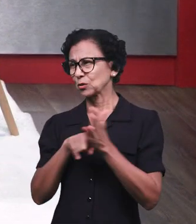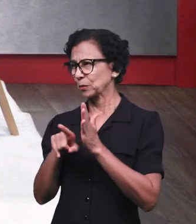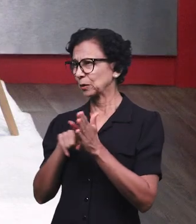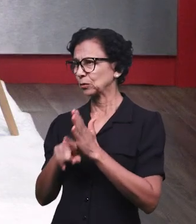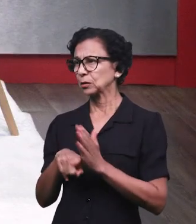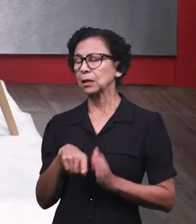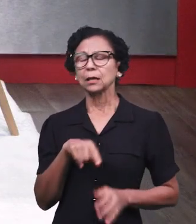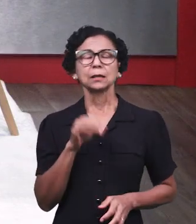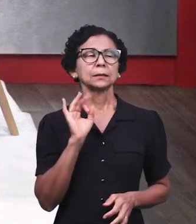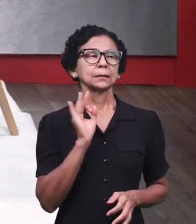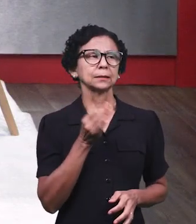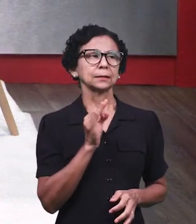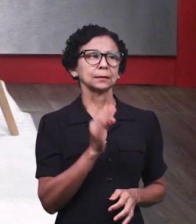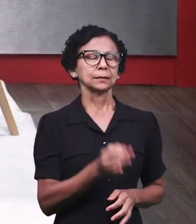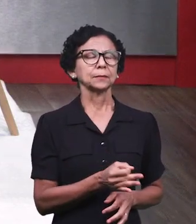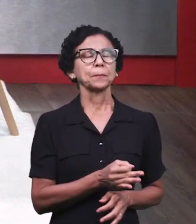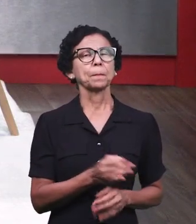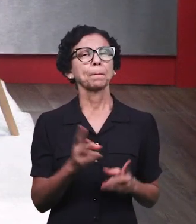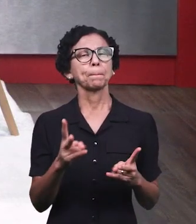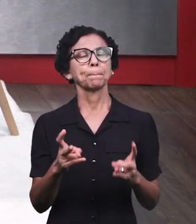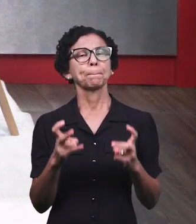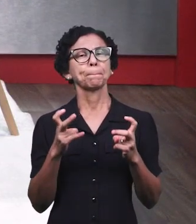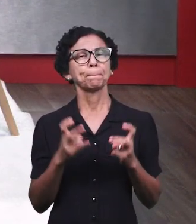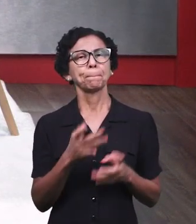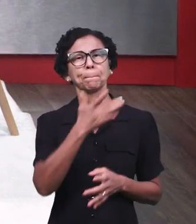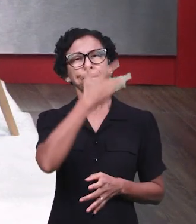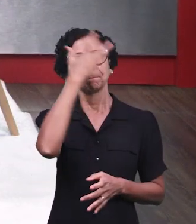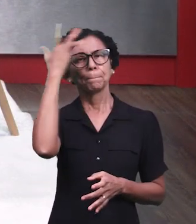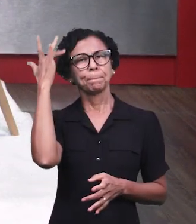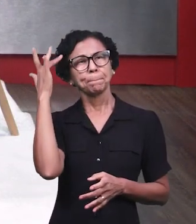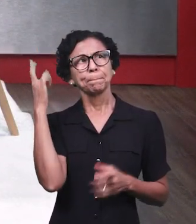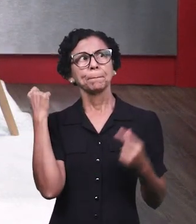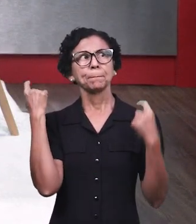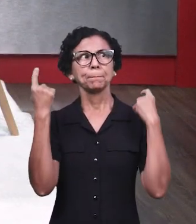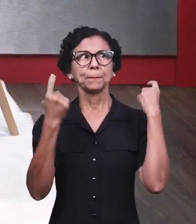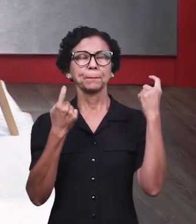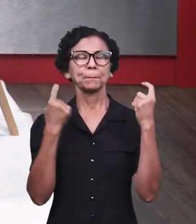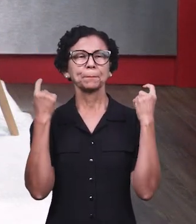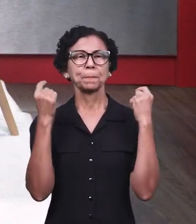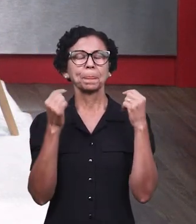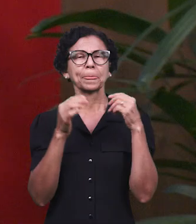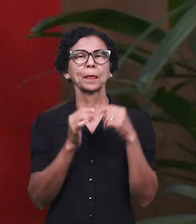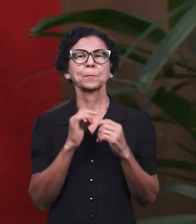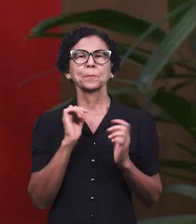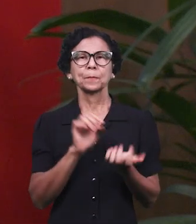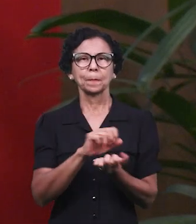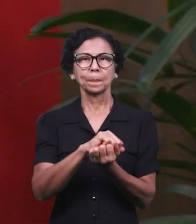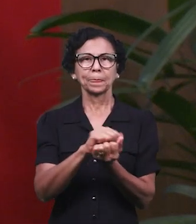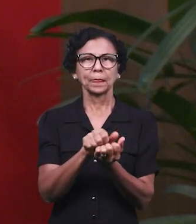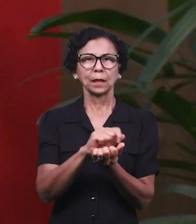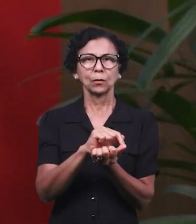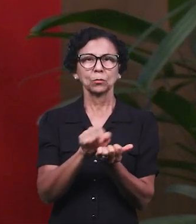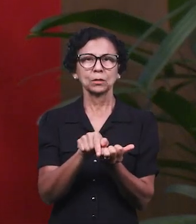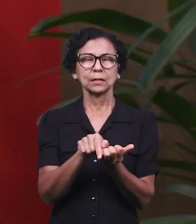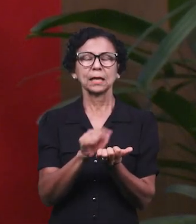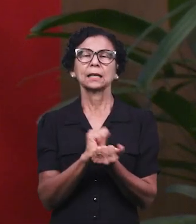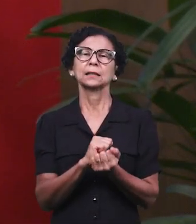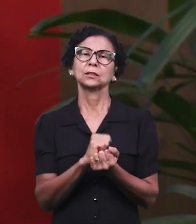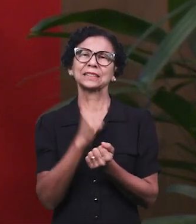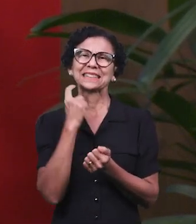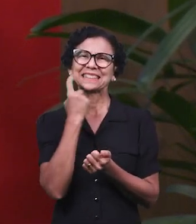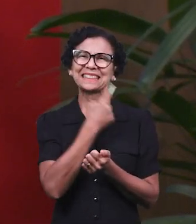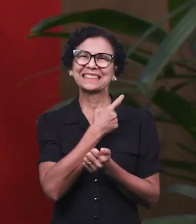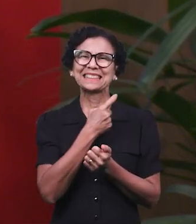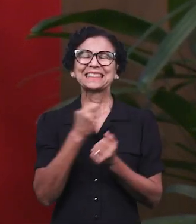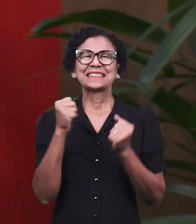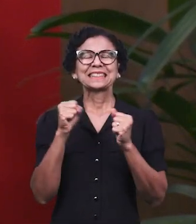que a gente mais vê são pacientes que estão preocupados, né, com o dente mais branco, com o